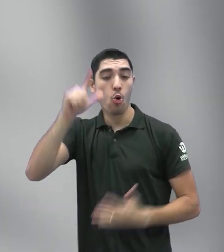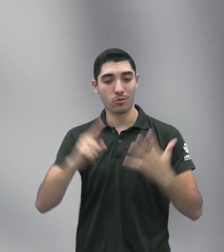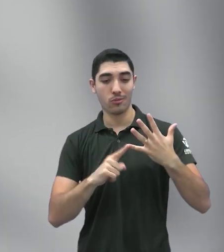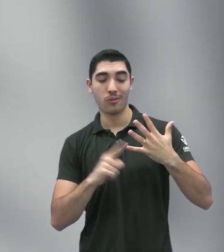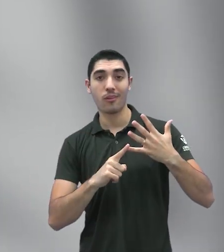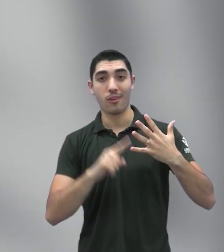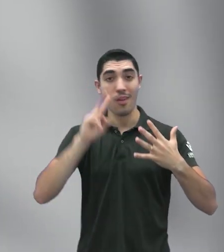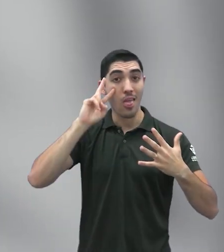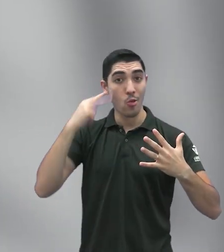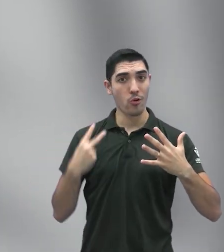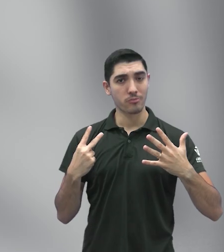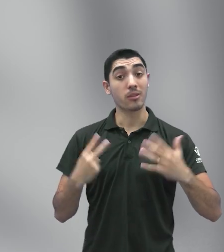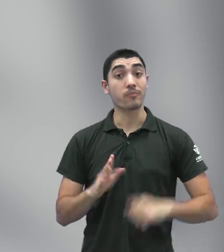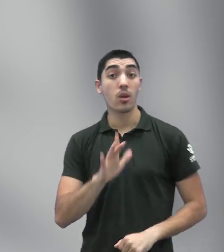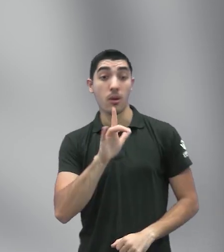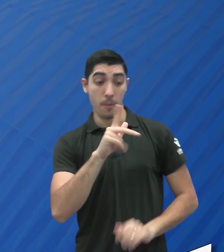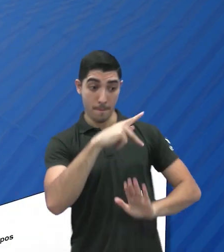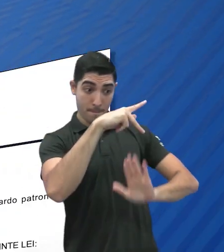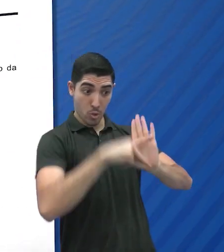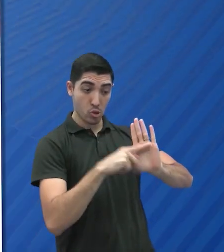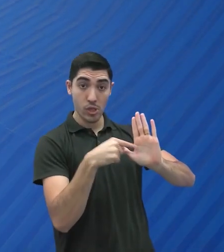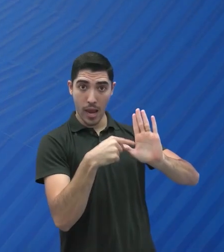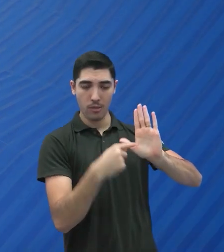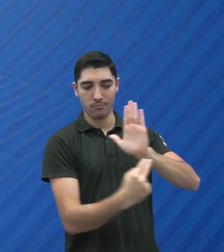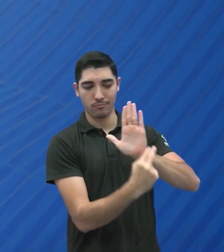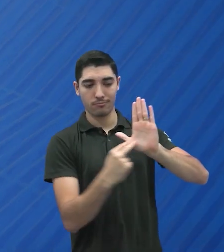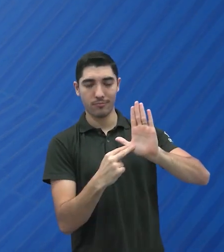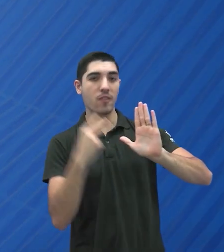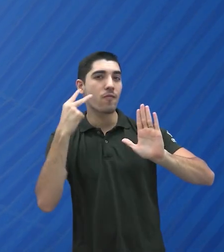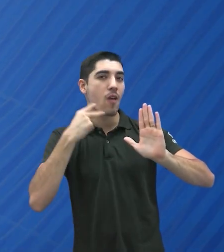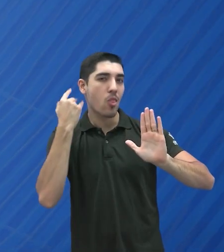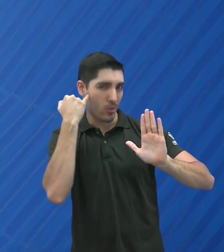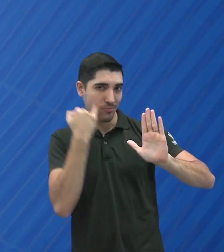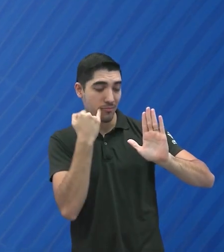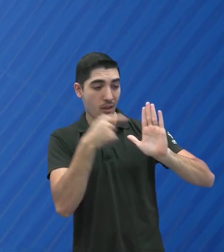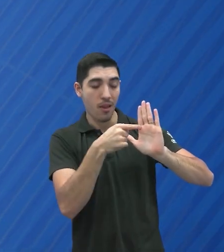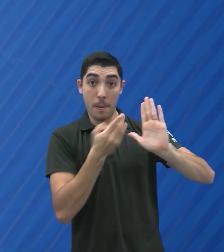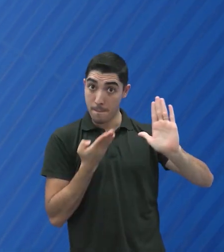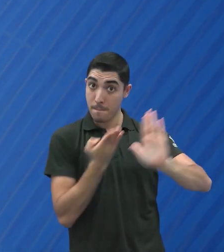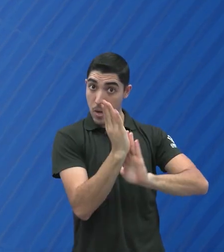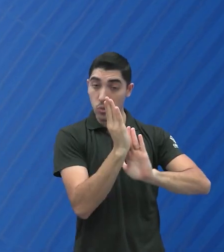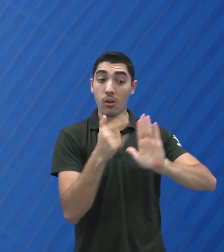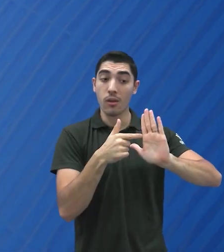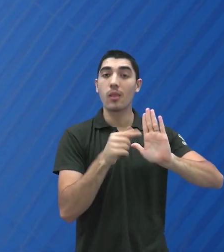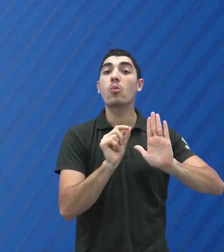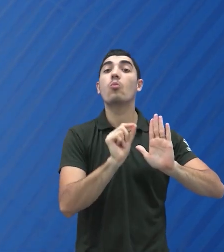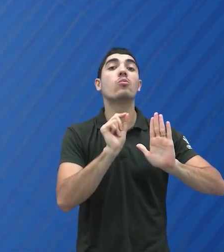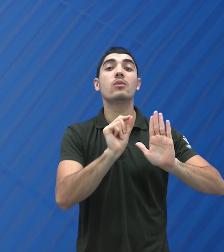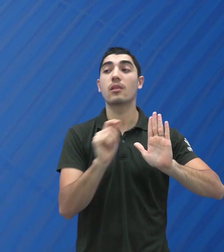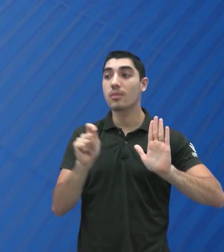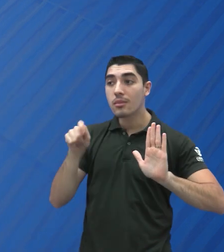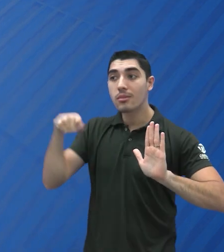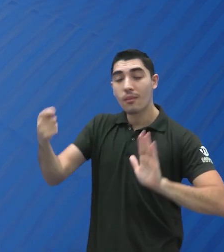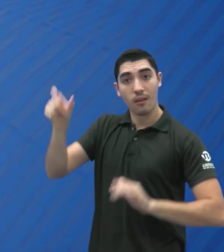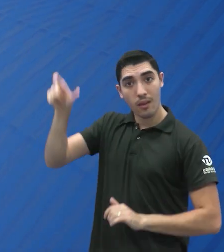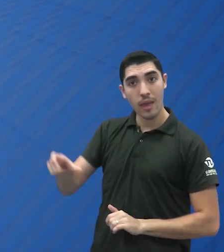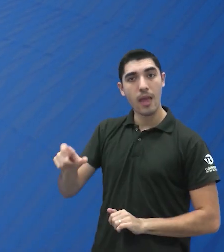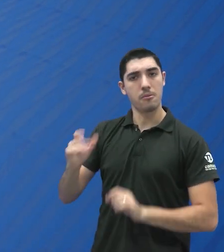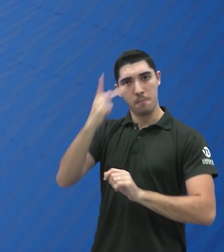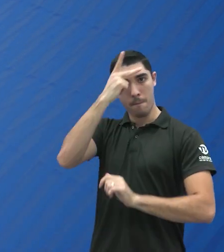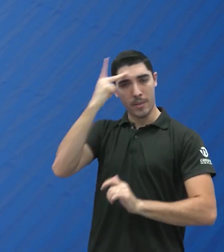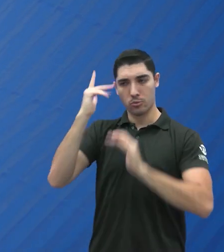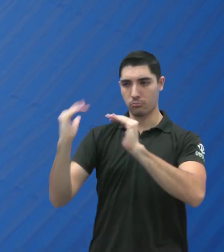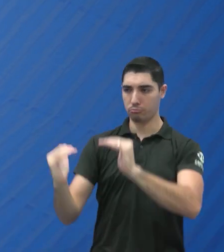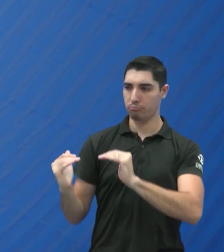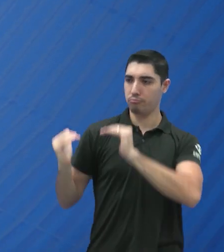joseense ganhou um novo reconhecimento. Um projeto aprovado de autoria do vereador Zé Luiz declarou Cassiano Ricardo